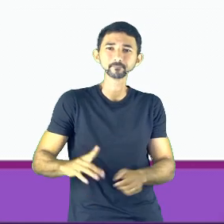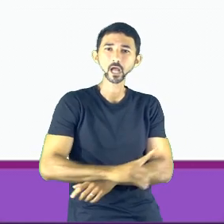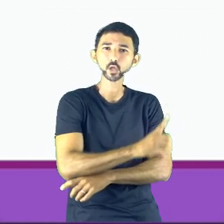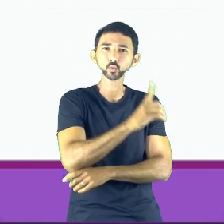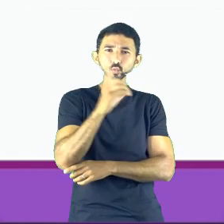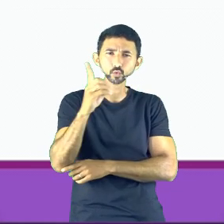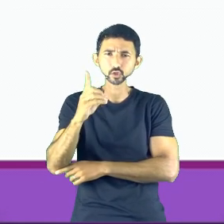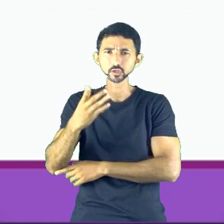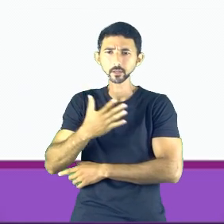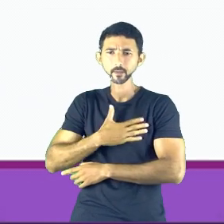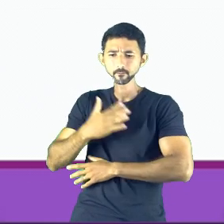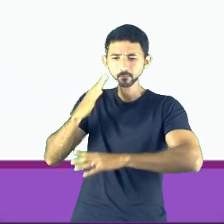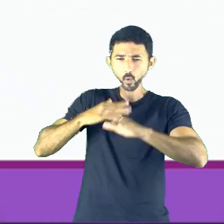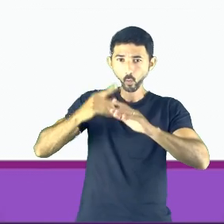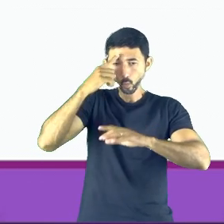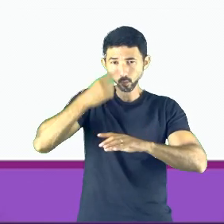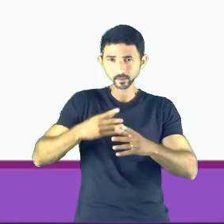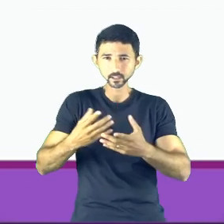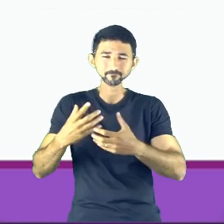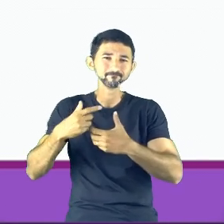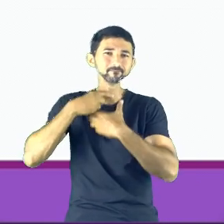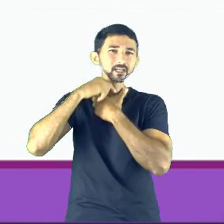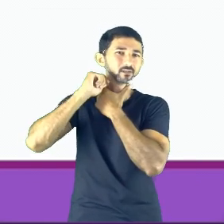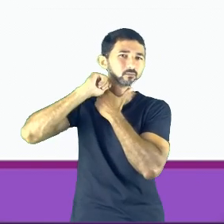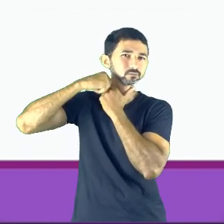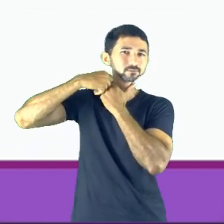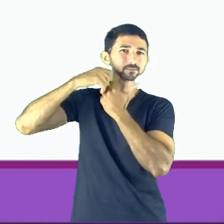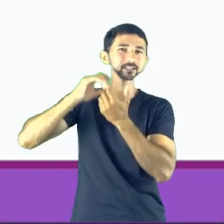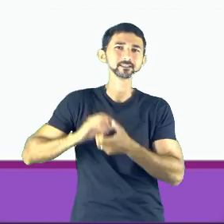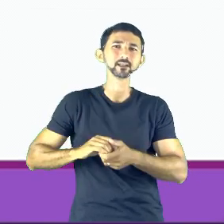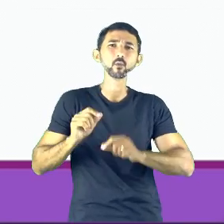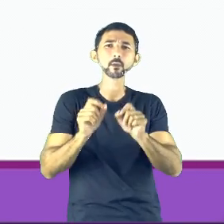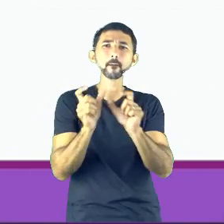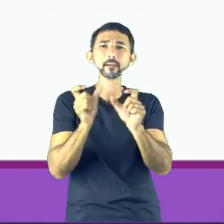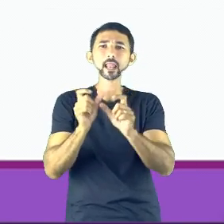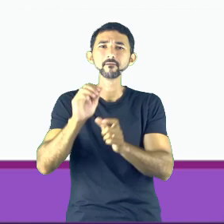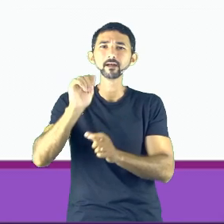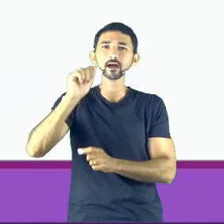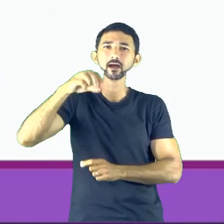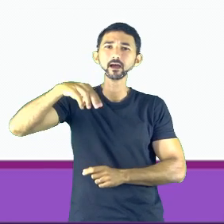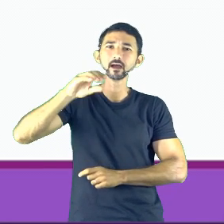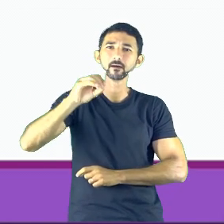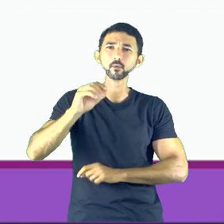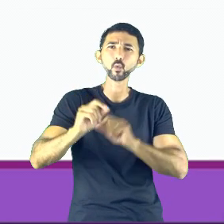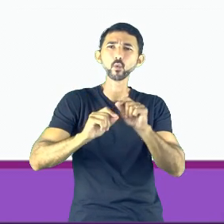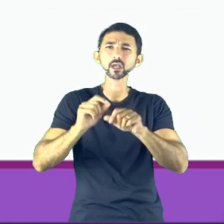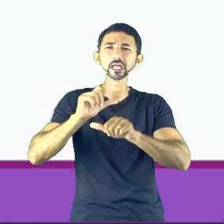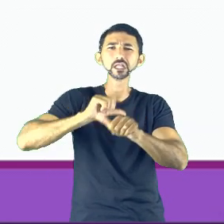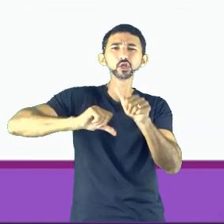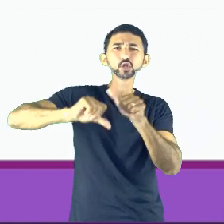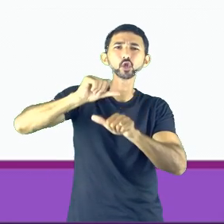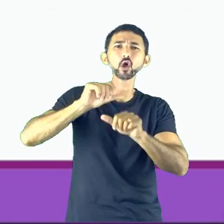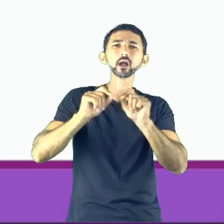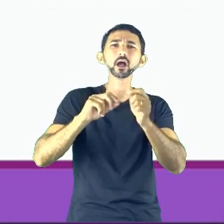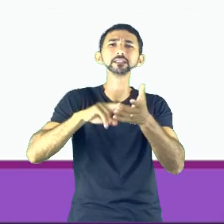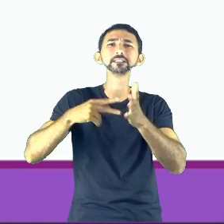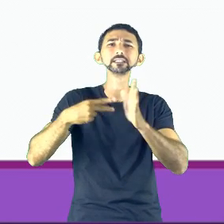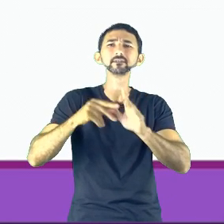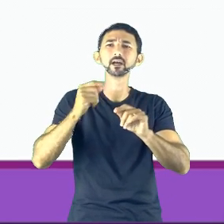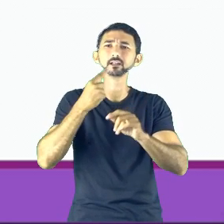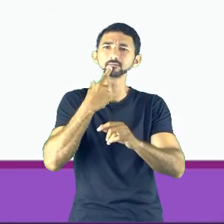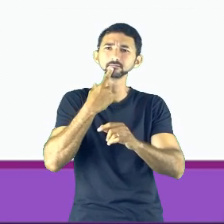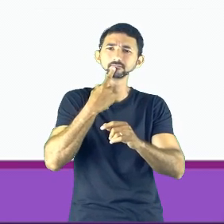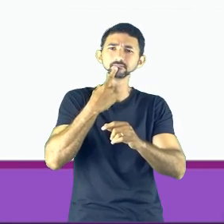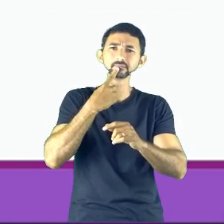lá. Durante o dia, o meu amo me prende com uma coleira. A palavra destacada é essa aqui, ó. Amo. Qual